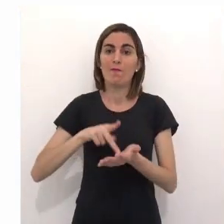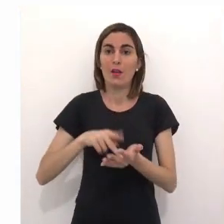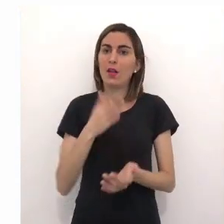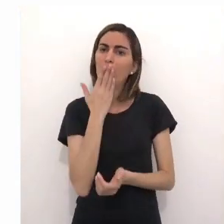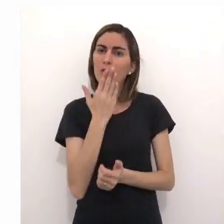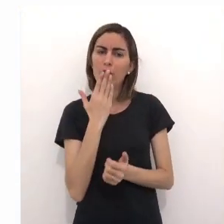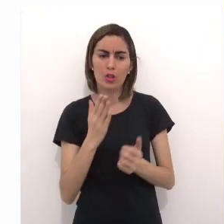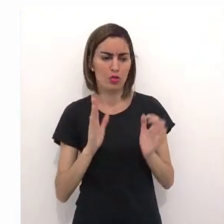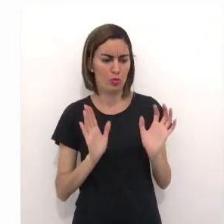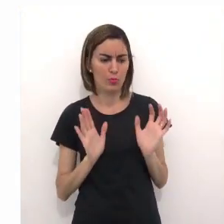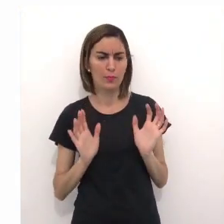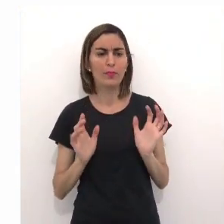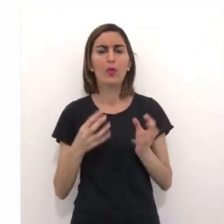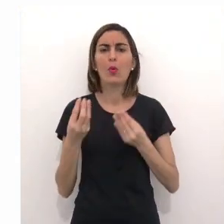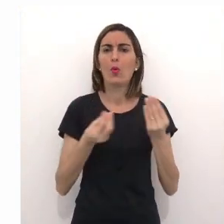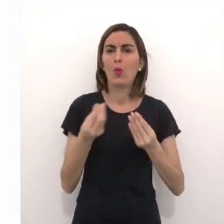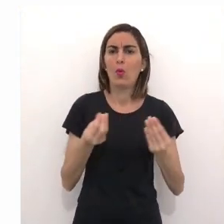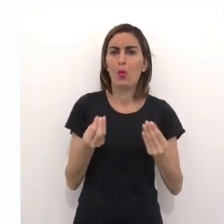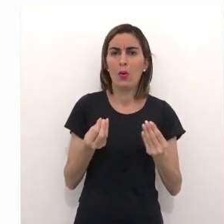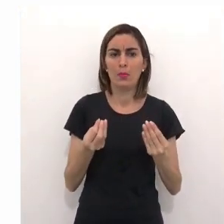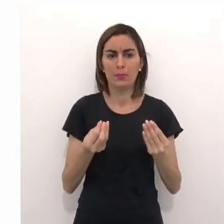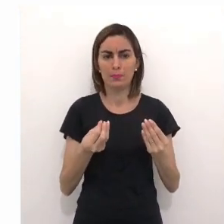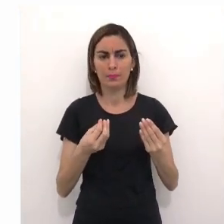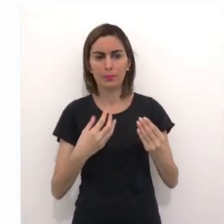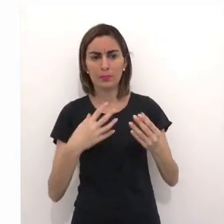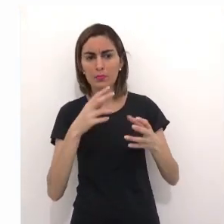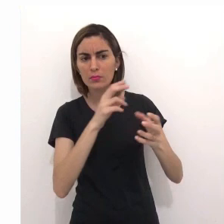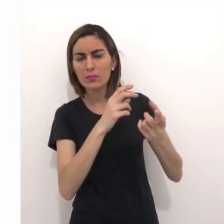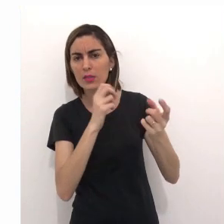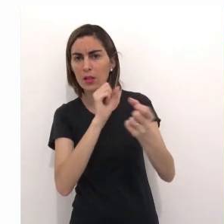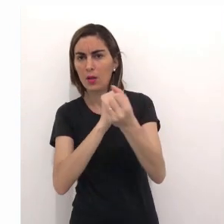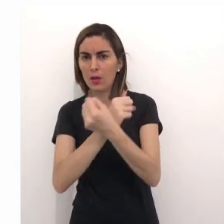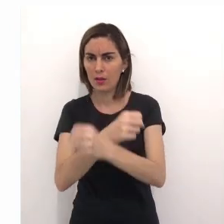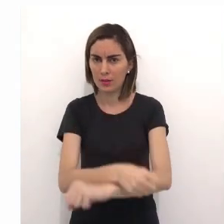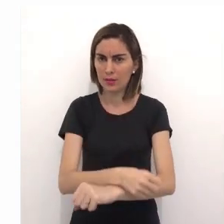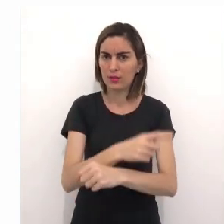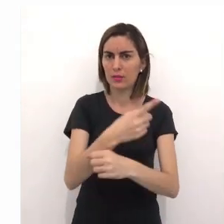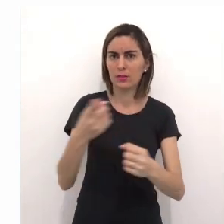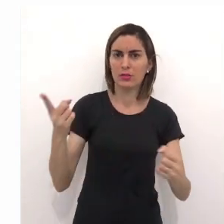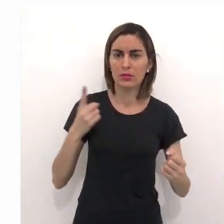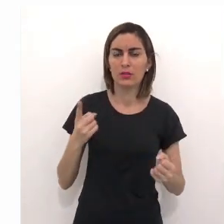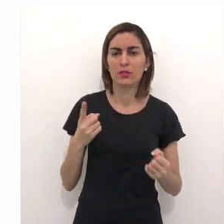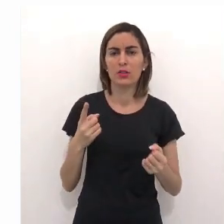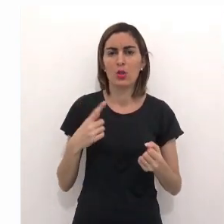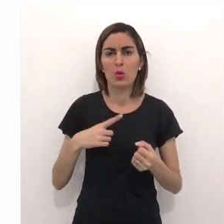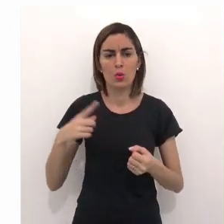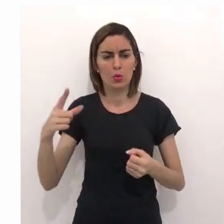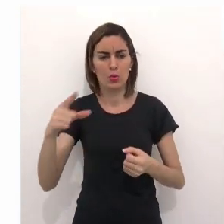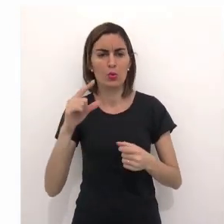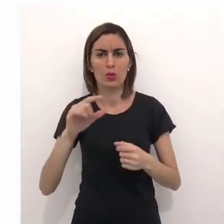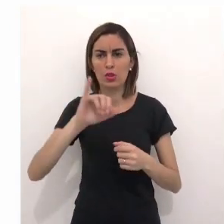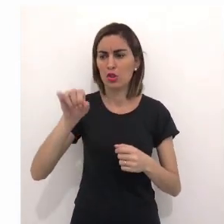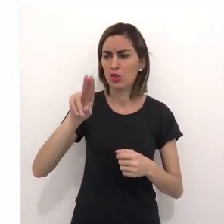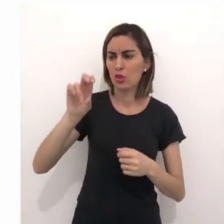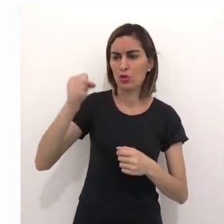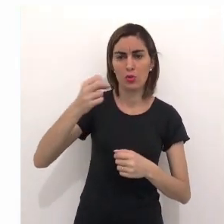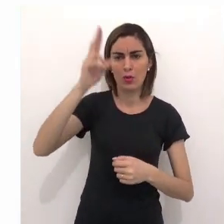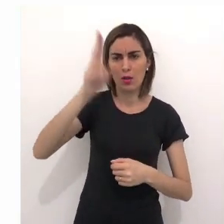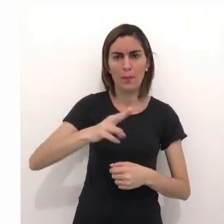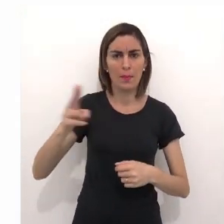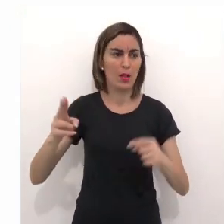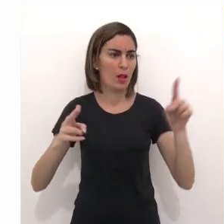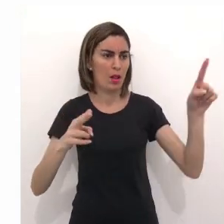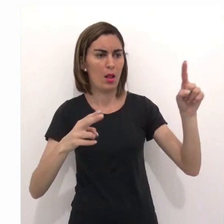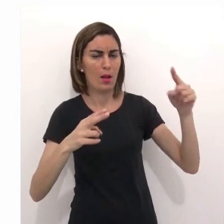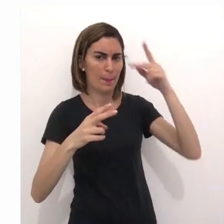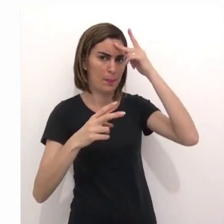índios ficaram entre os apresadores de escravos, os mamelucos, e os padres jesuítas.